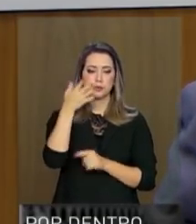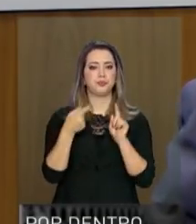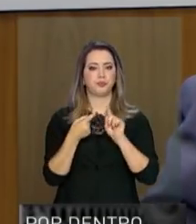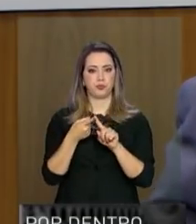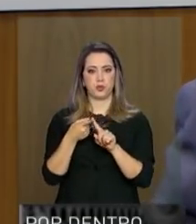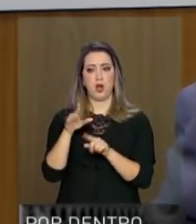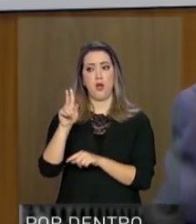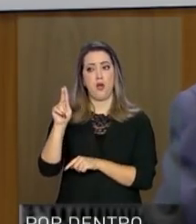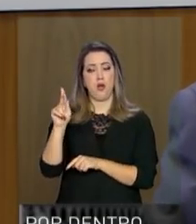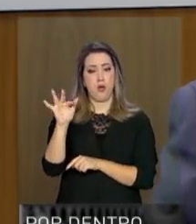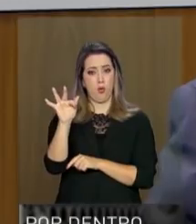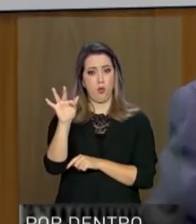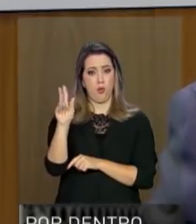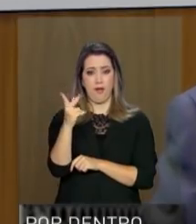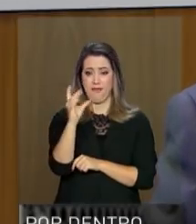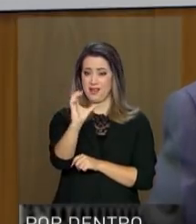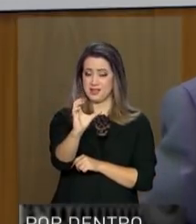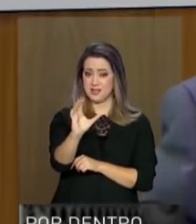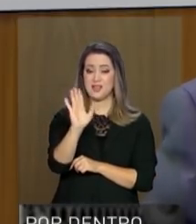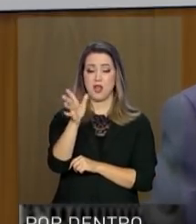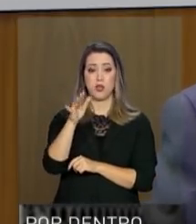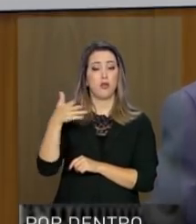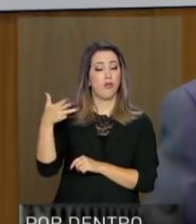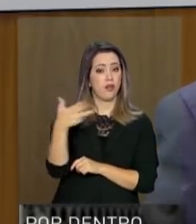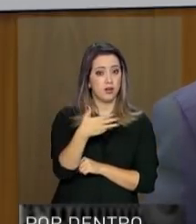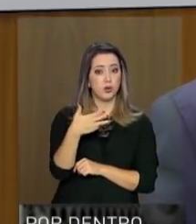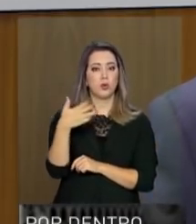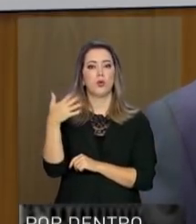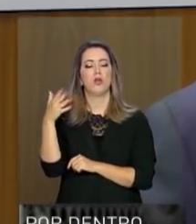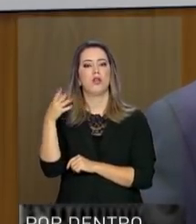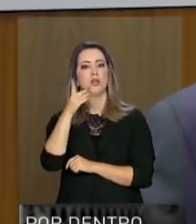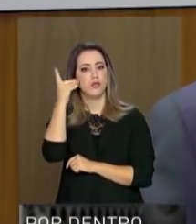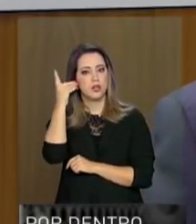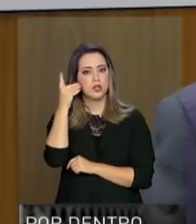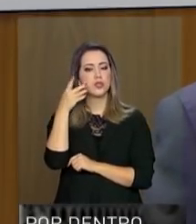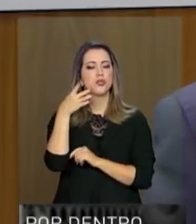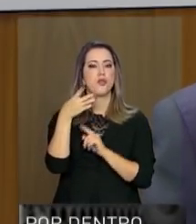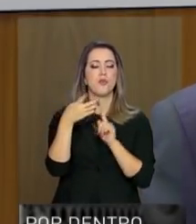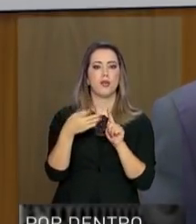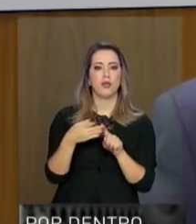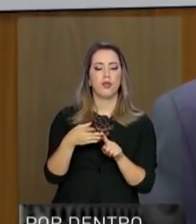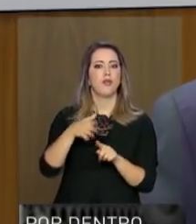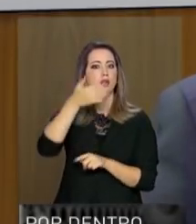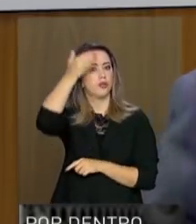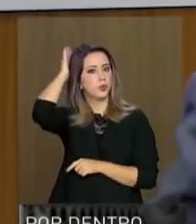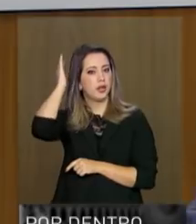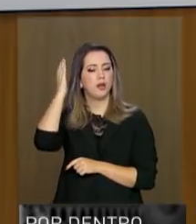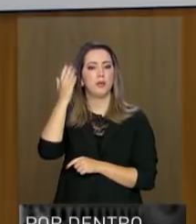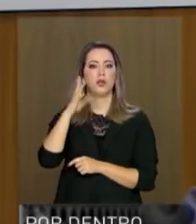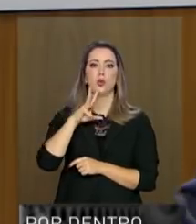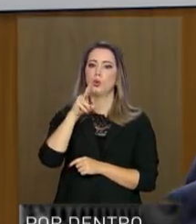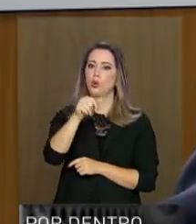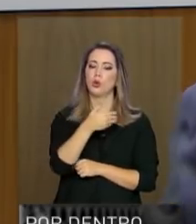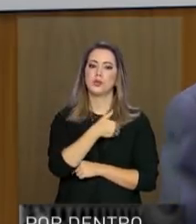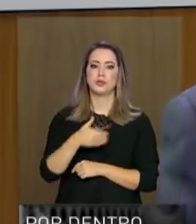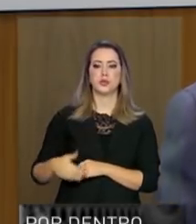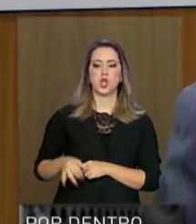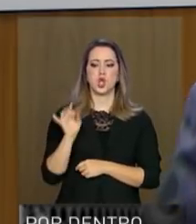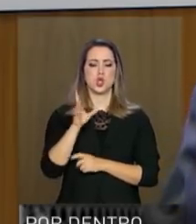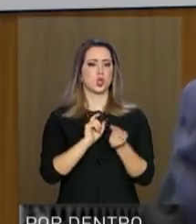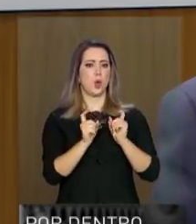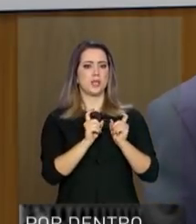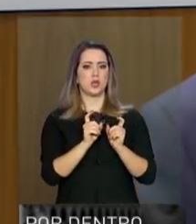Fernando Henrique, estou falando do Lula, estou falando da Dilma, estou falando do Temer, exatamente a mesma metodologia. Aí vai falar, é só o executivo?